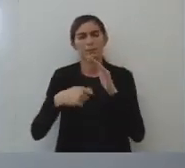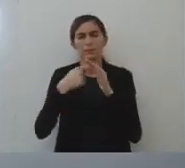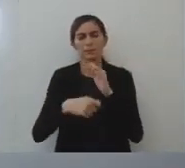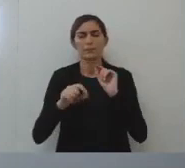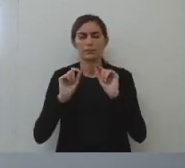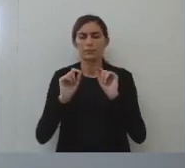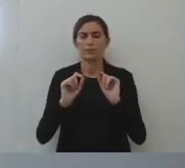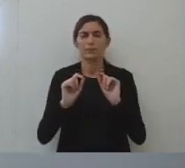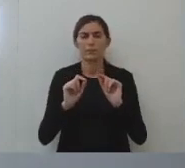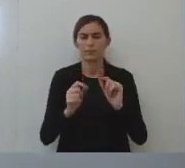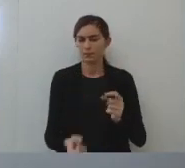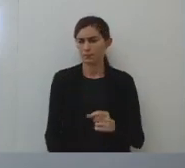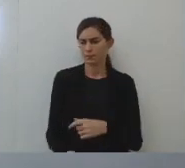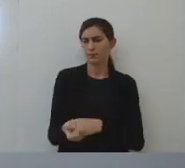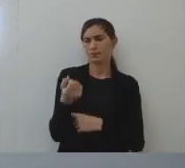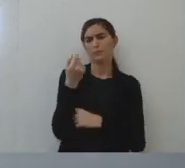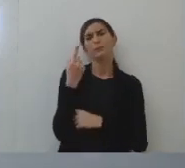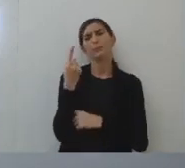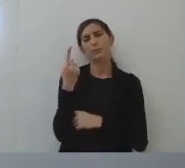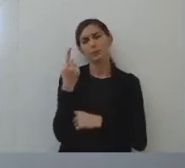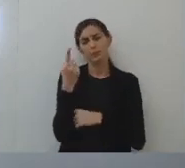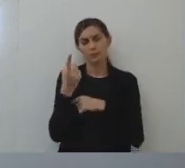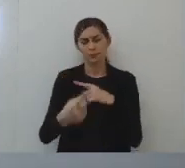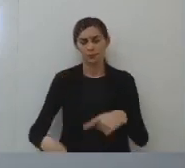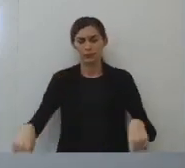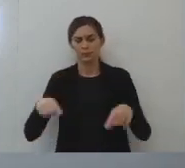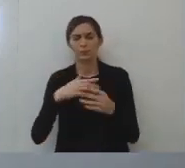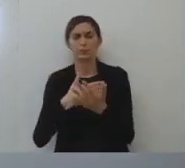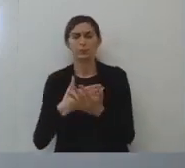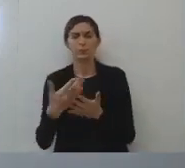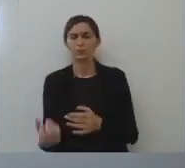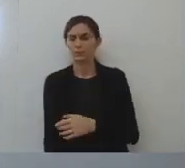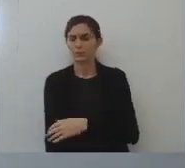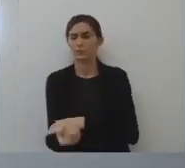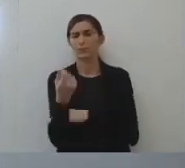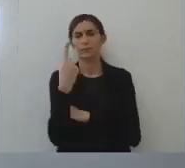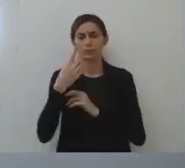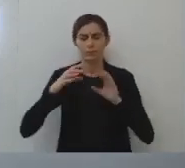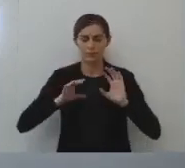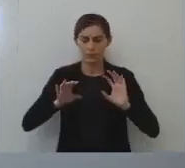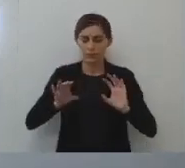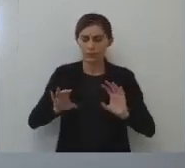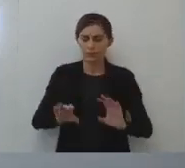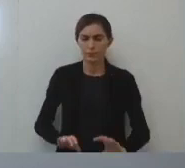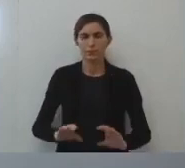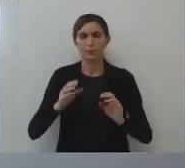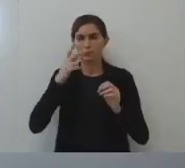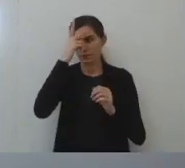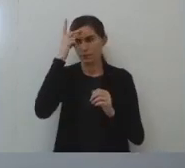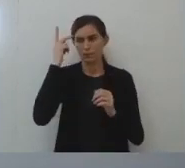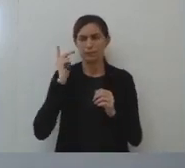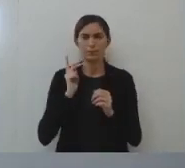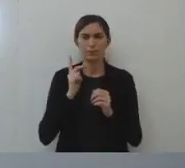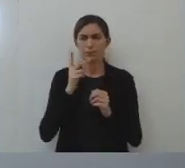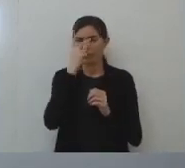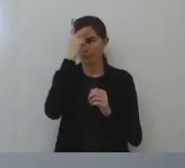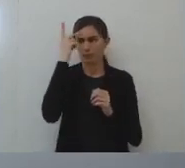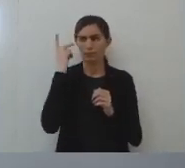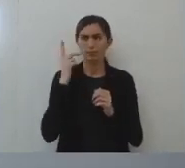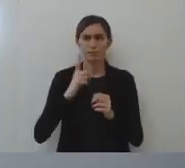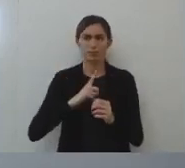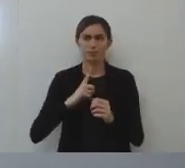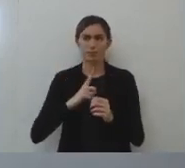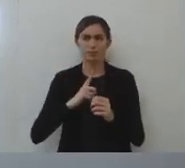é o de estranhamento. A gente começa a estranhar o comportamento daquela pessoa. Uma pessoa que tem um